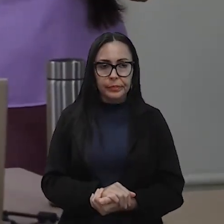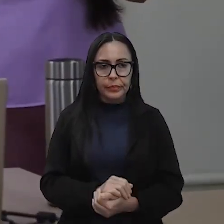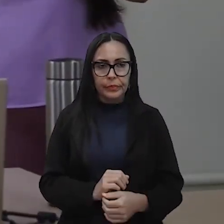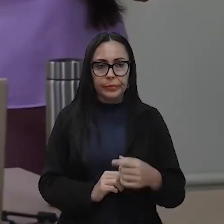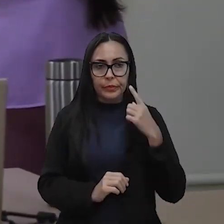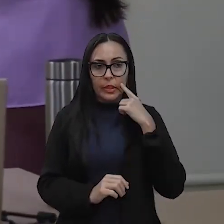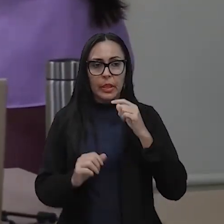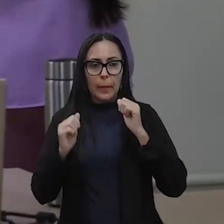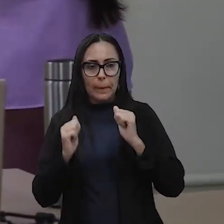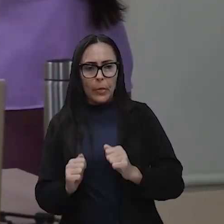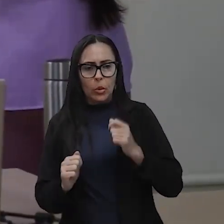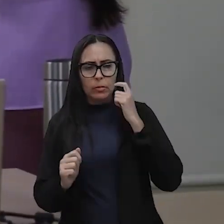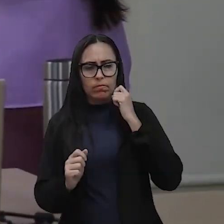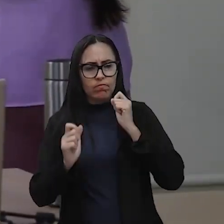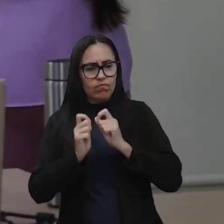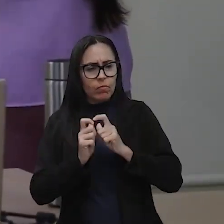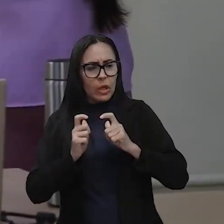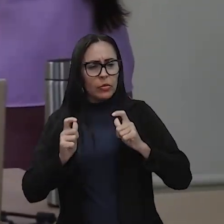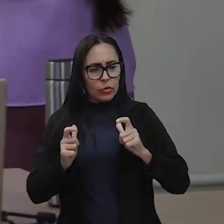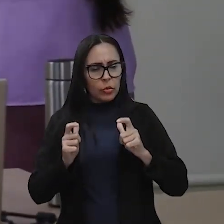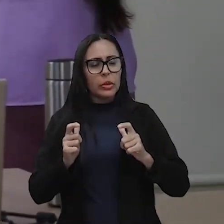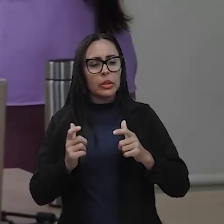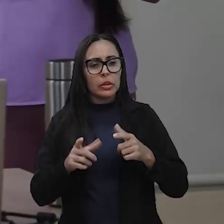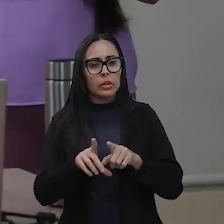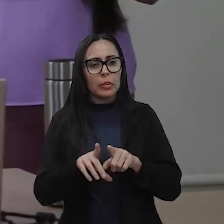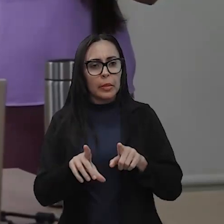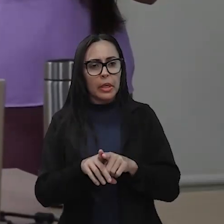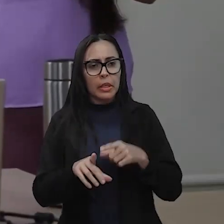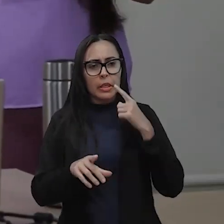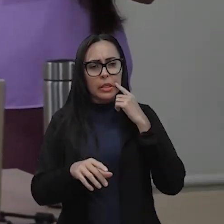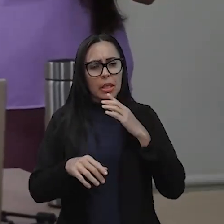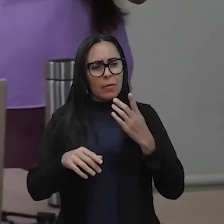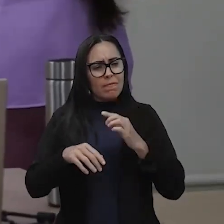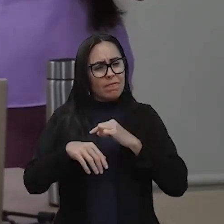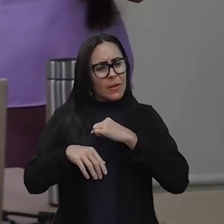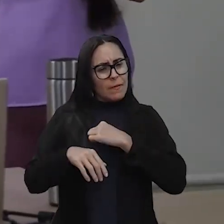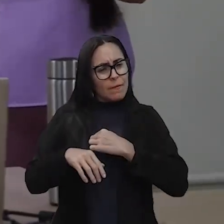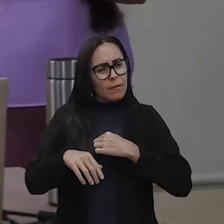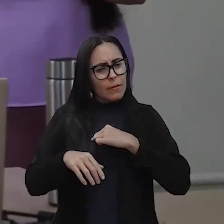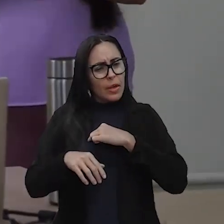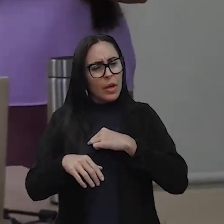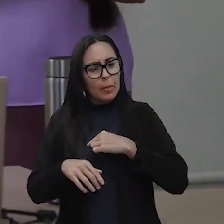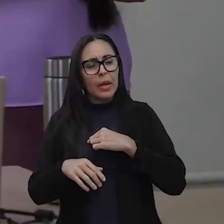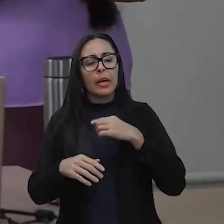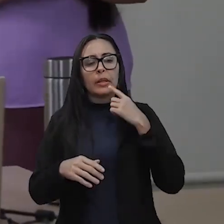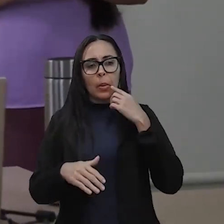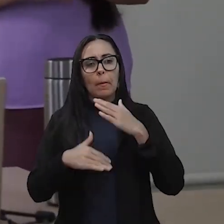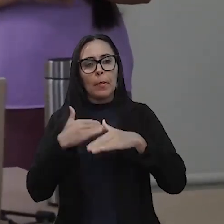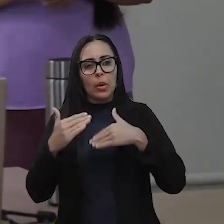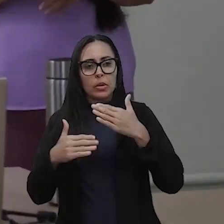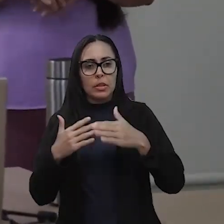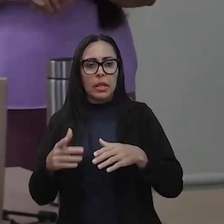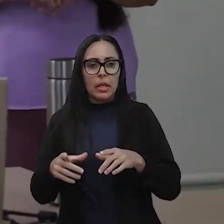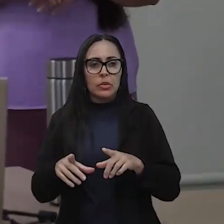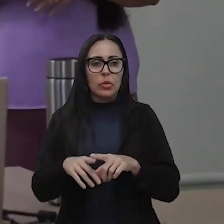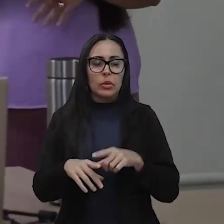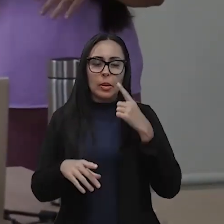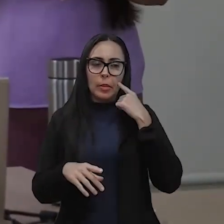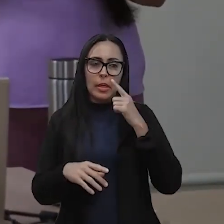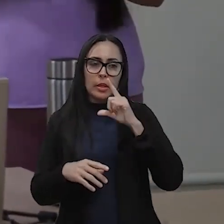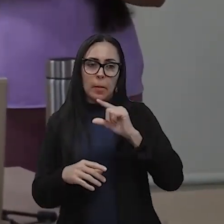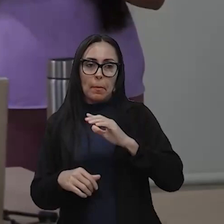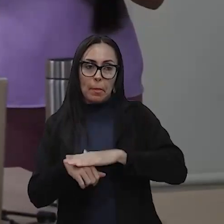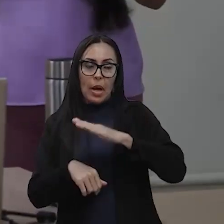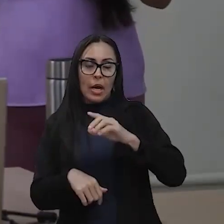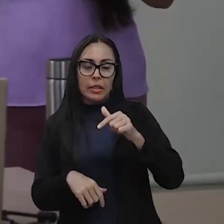que é a foliculite. O folículo do pelo inflama e aí gera um processo inflamatório, mas o processo inflamatório nenhum dura mais de 7 dias. Tá? Gerando